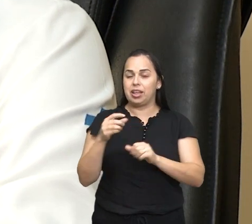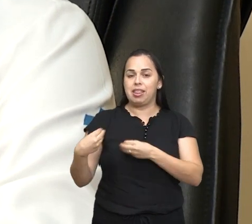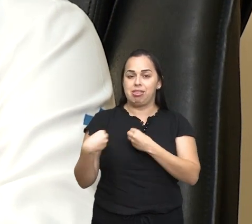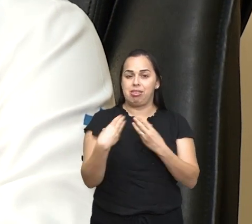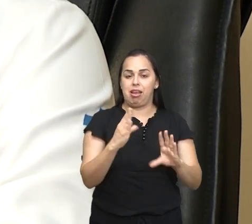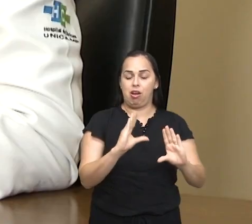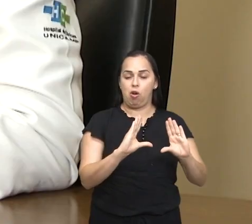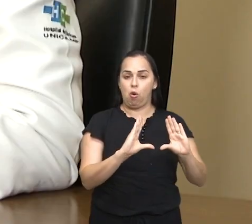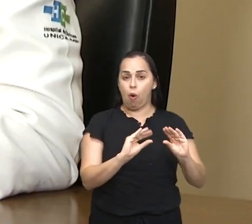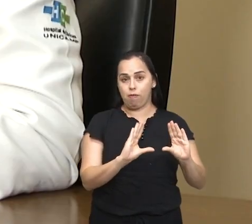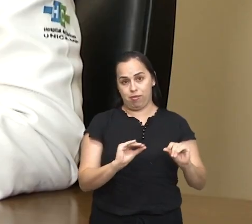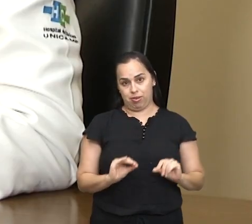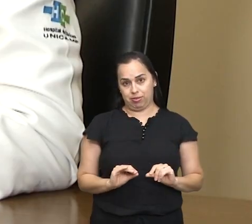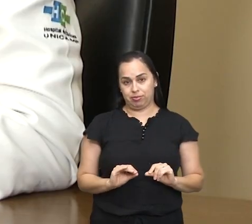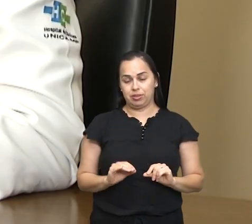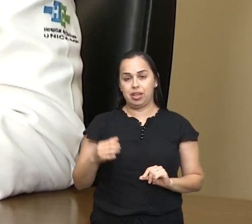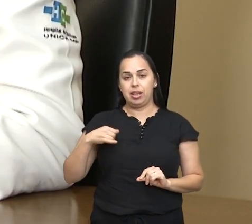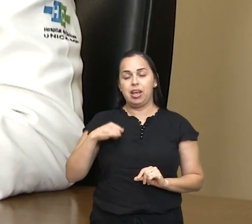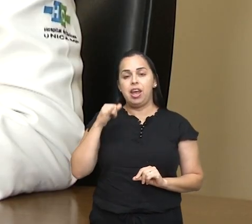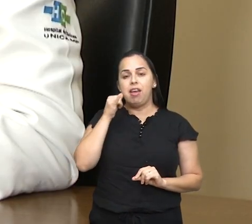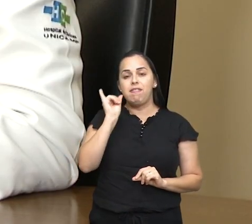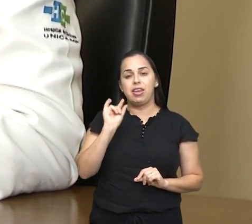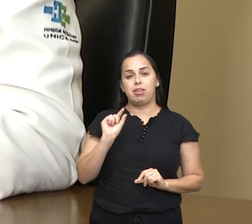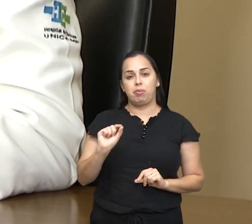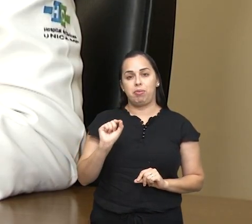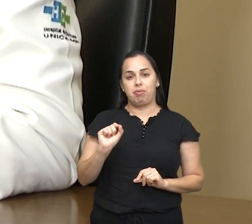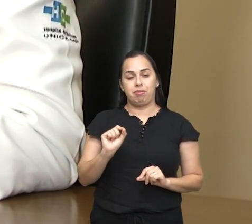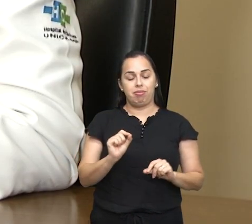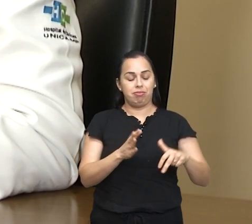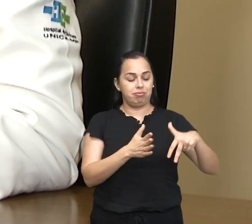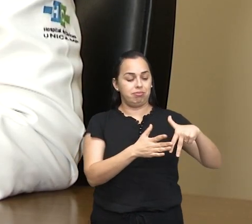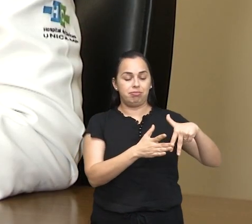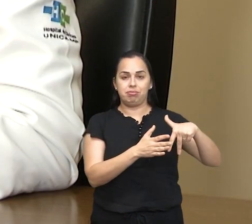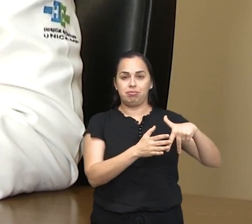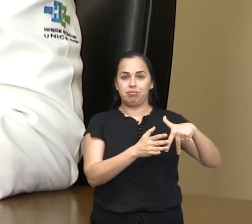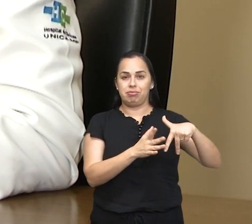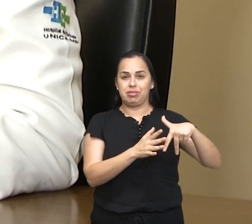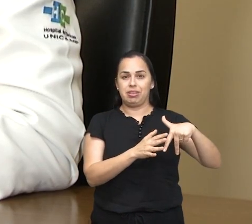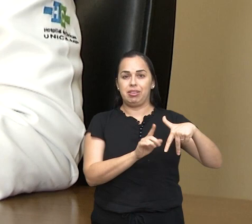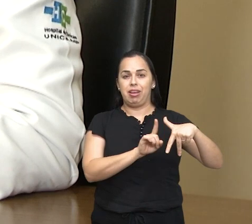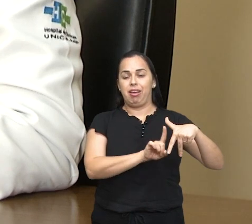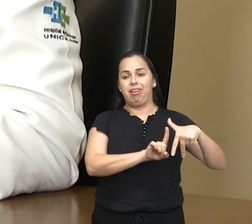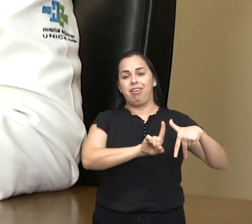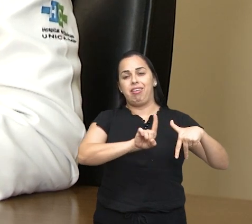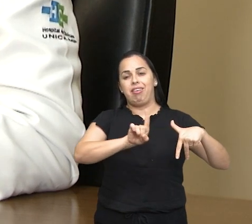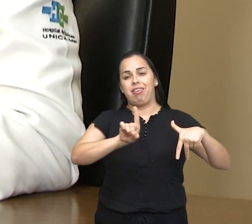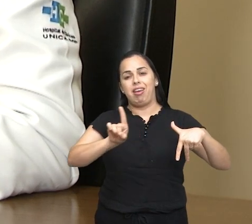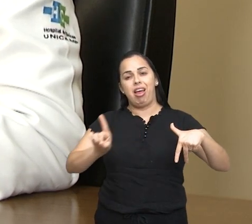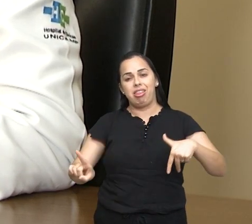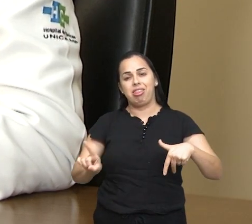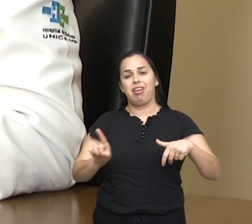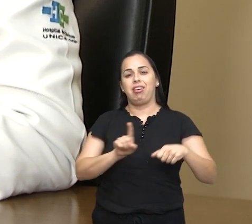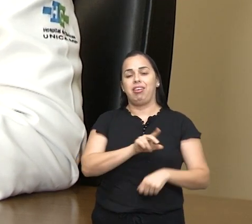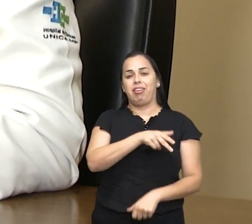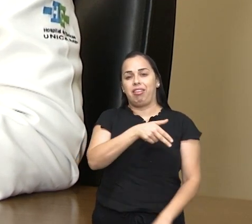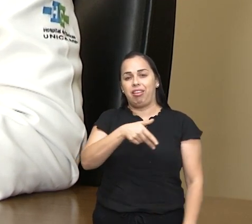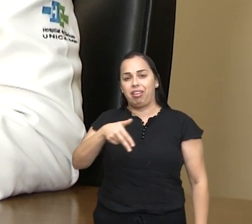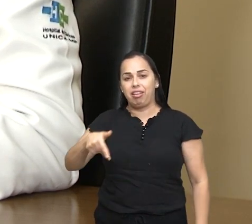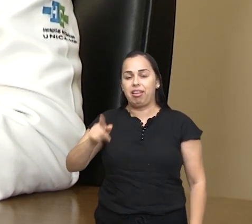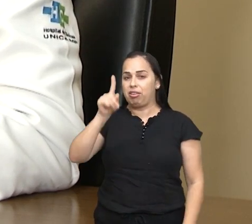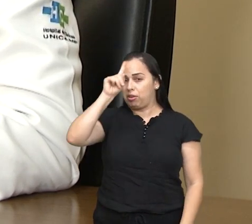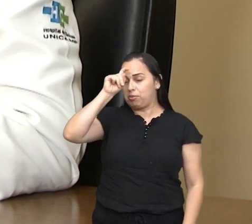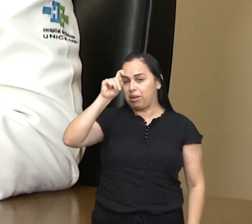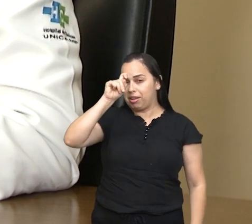aos pacientes. A gente evita com que os pacientes tenham que ficar se deslocando praticamente todos os dias, a